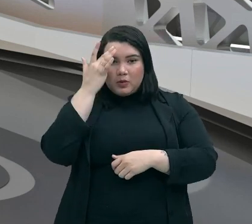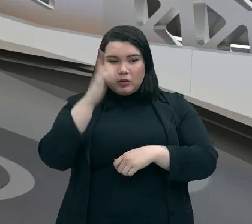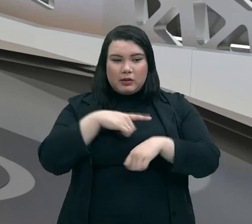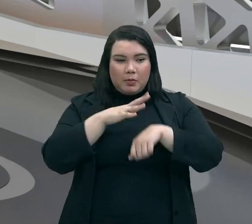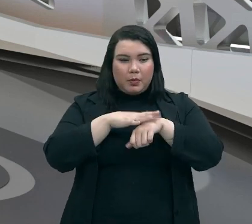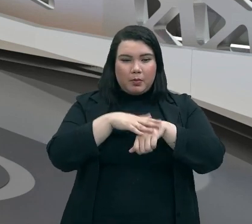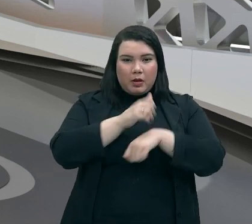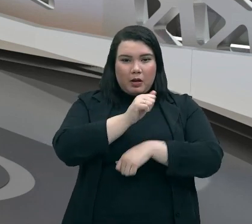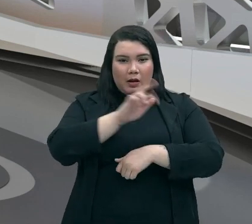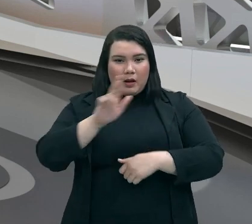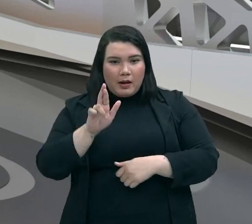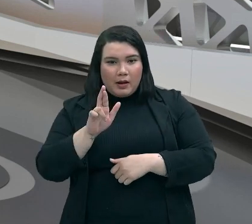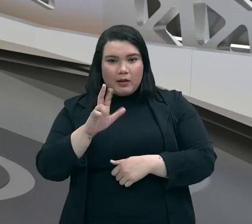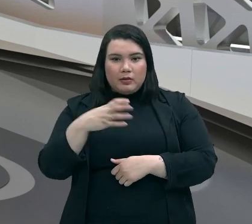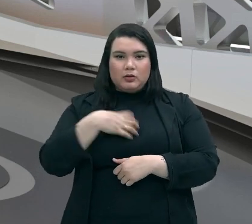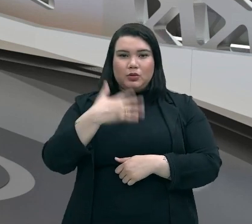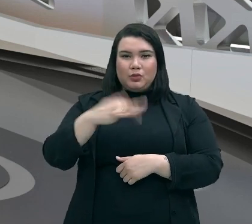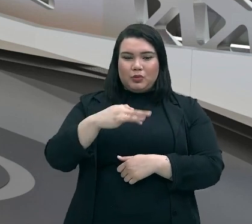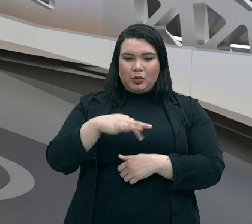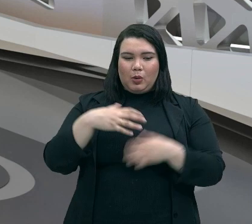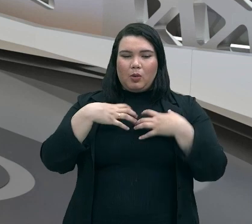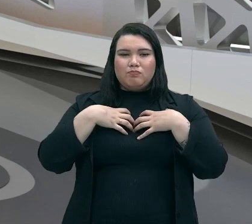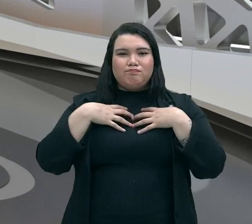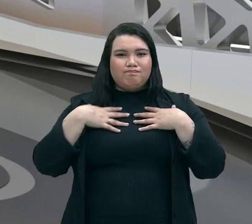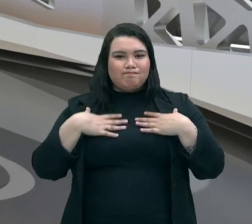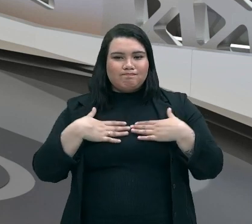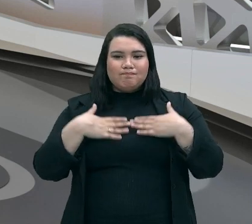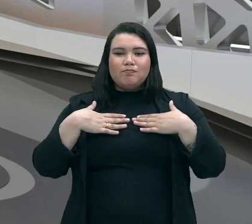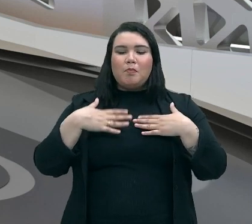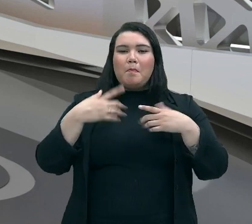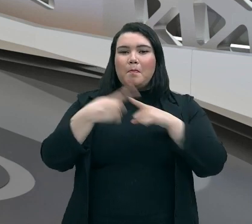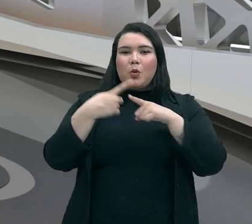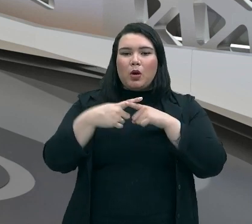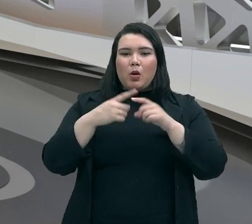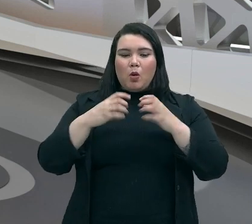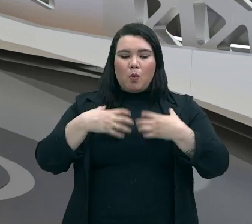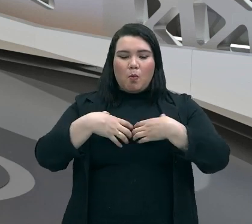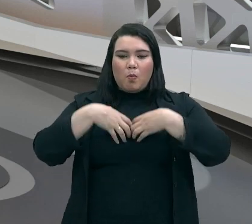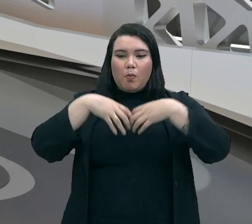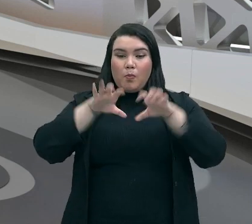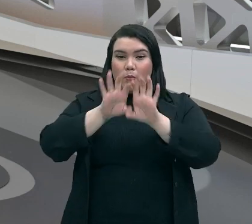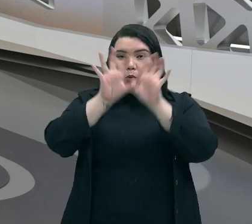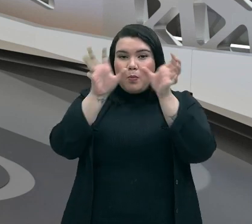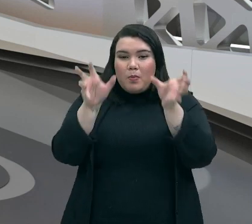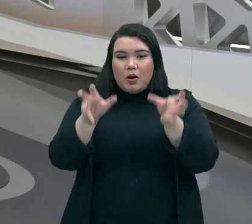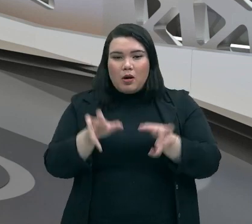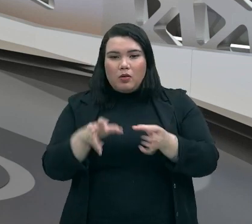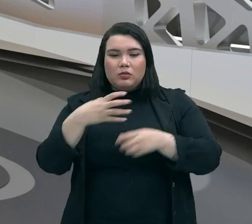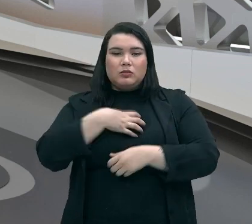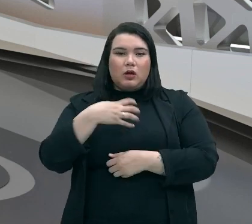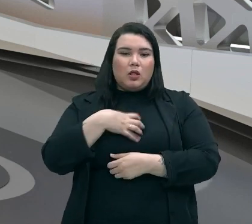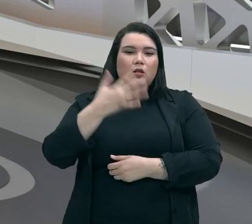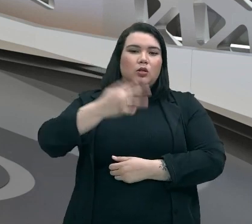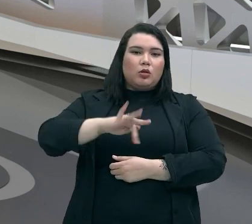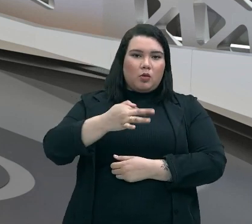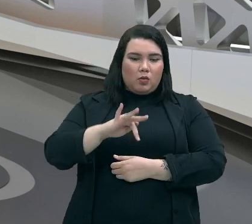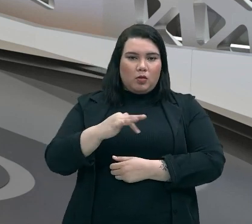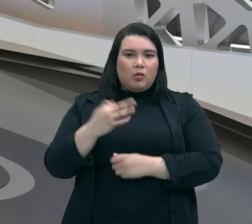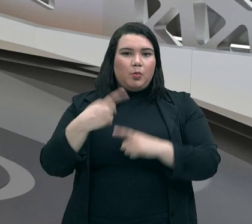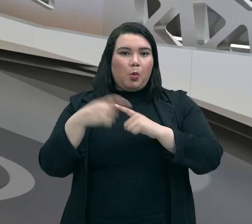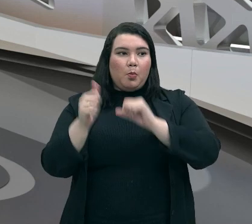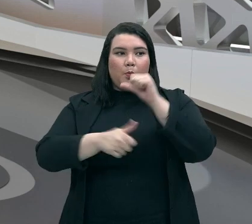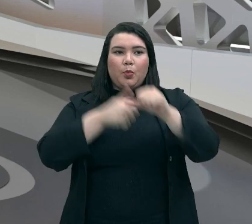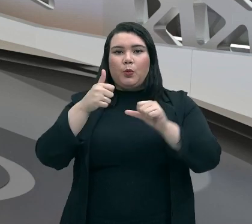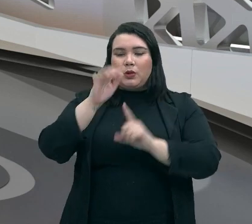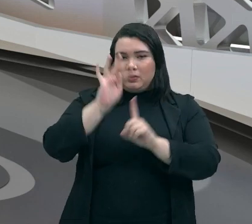por exemplo, elas sentem dor no peito, né? Porque eles têm essa sensibilidade nessa mudança brusca da